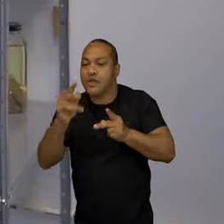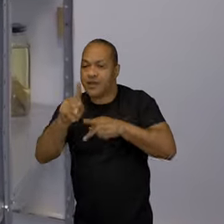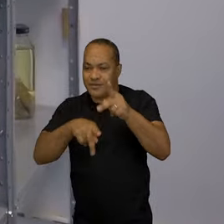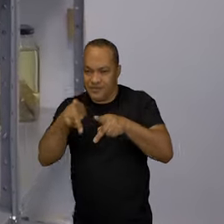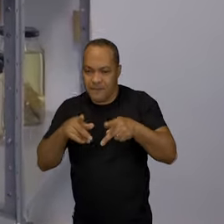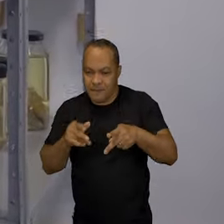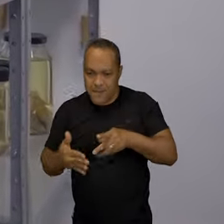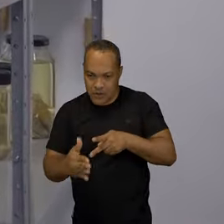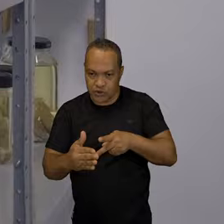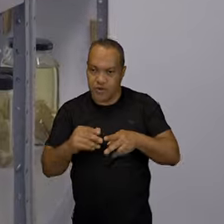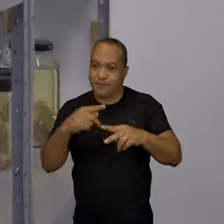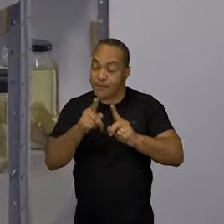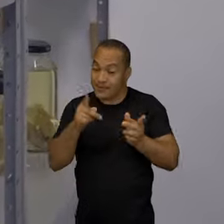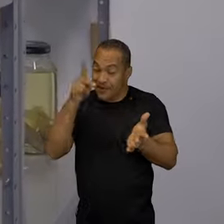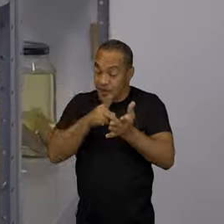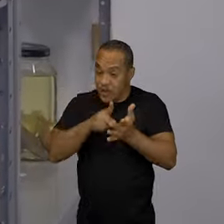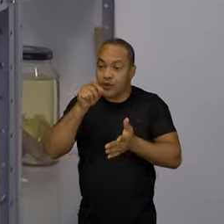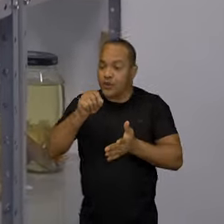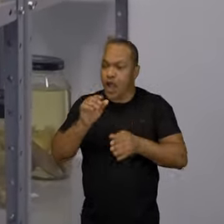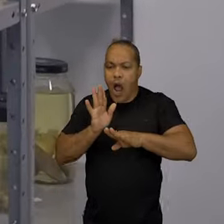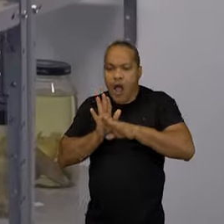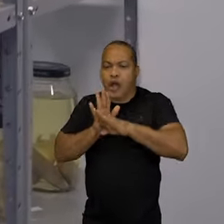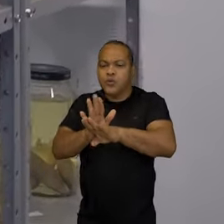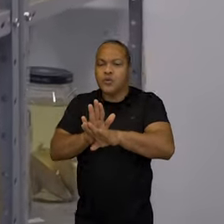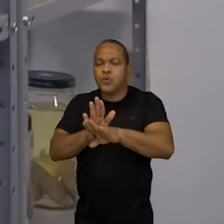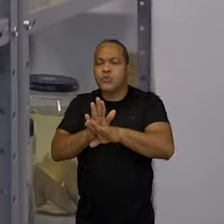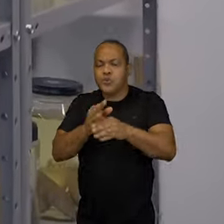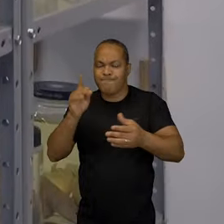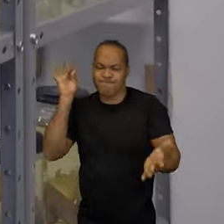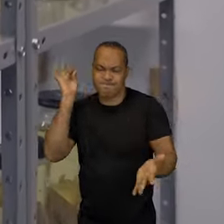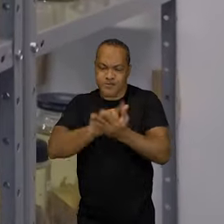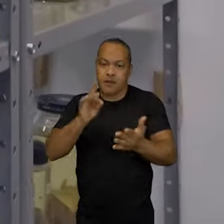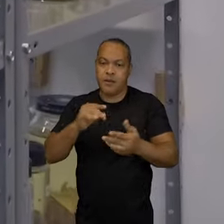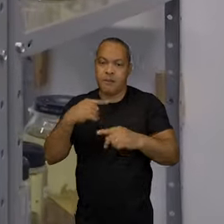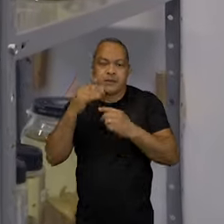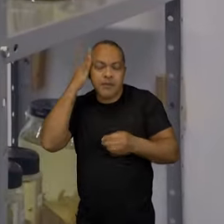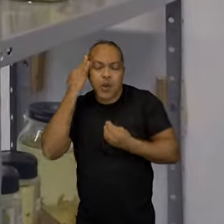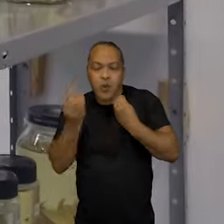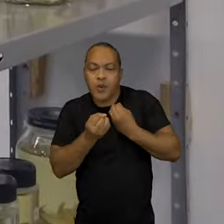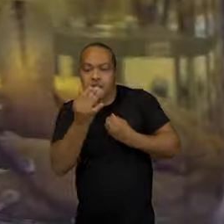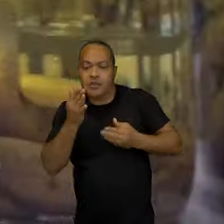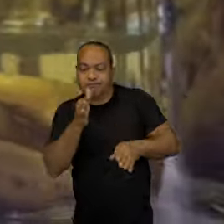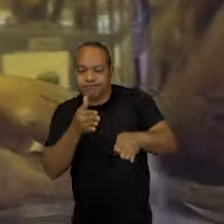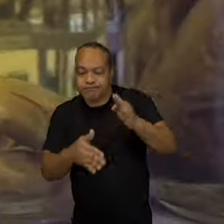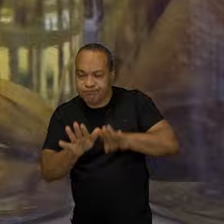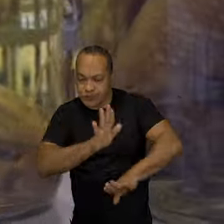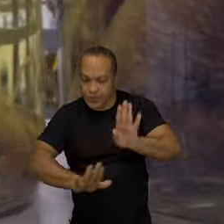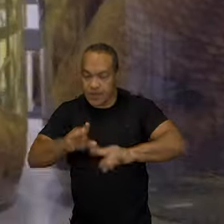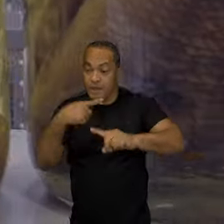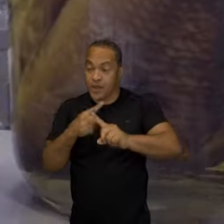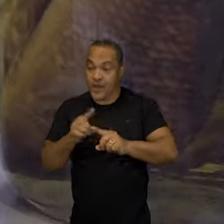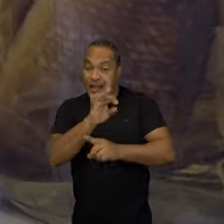naturais. Na verdade, essa prática contribui de maneira crucial para a conservação das espécies,